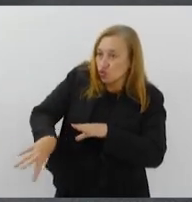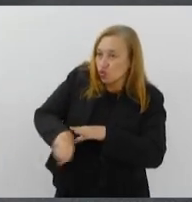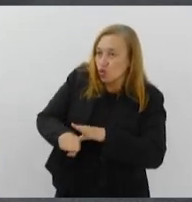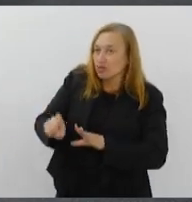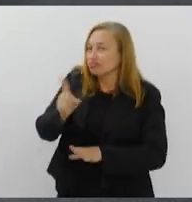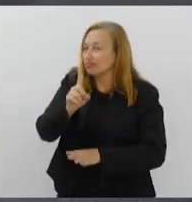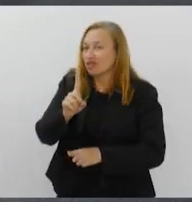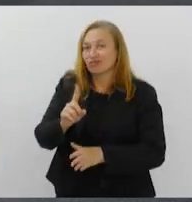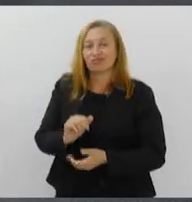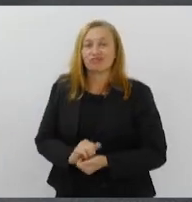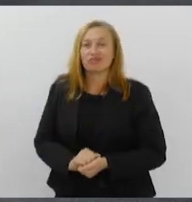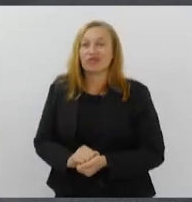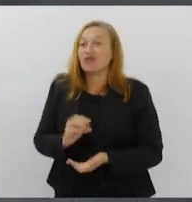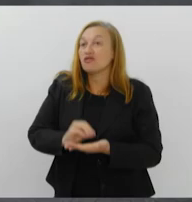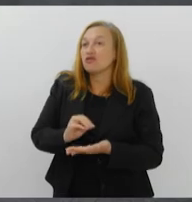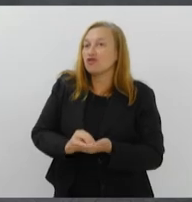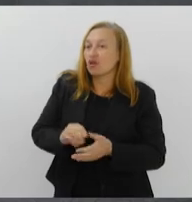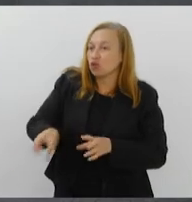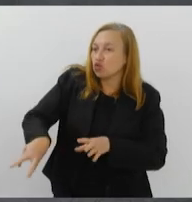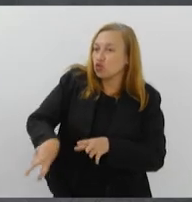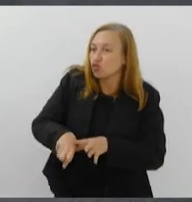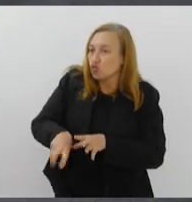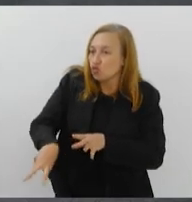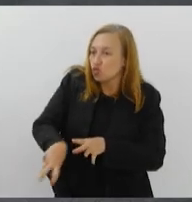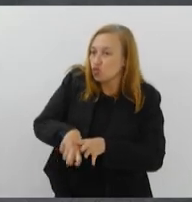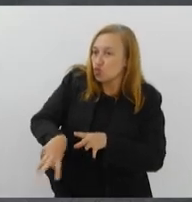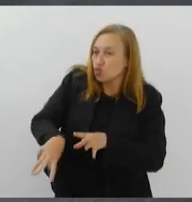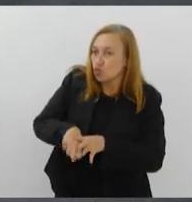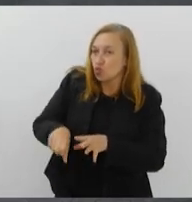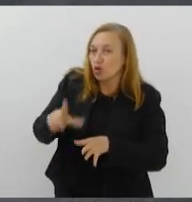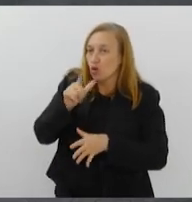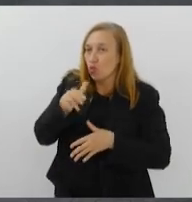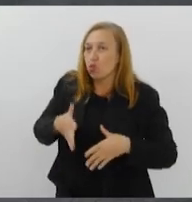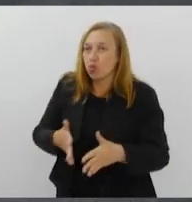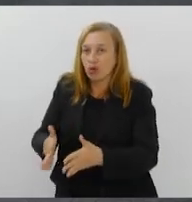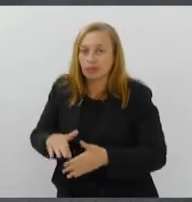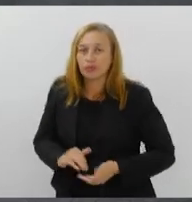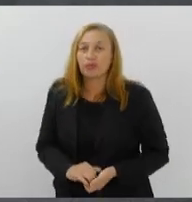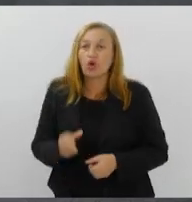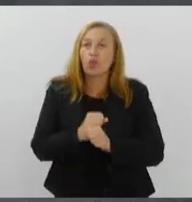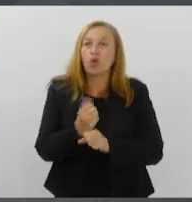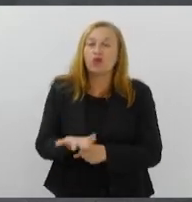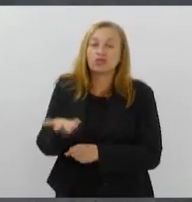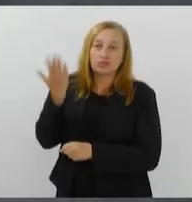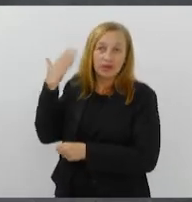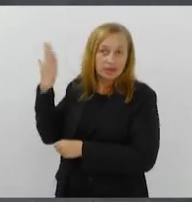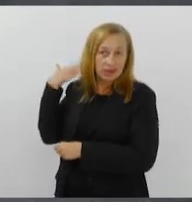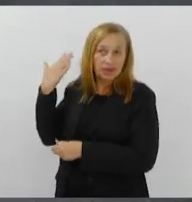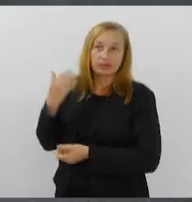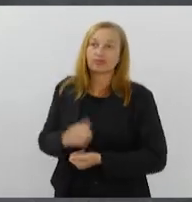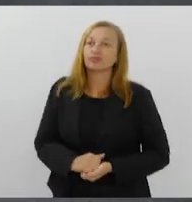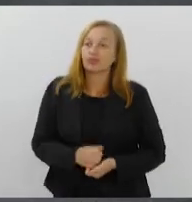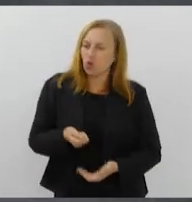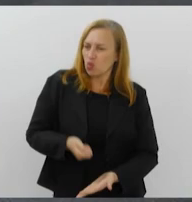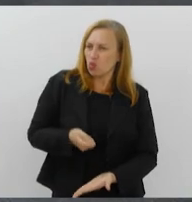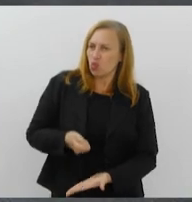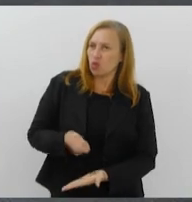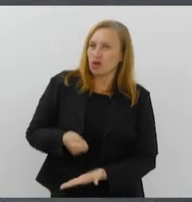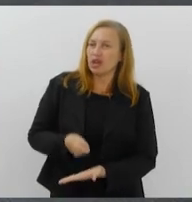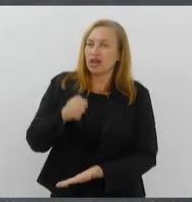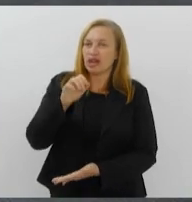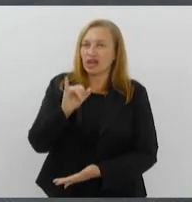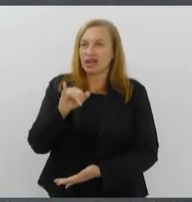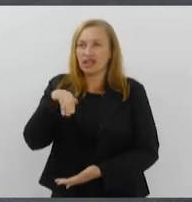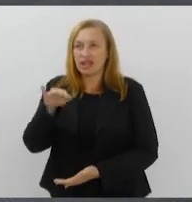falta de dragagem, por falta de recuperação dos rios. No ano passado, Eu me bati muitíssimo, cobrei do INEA,